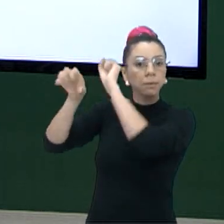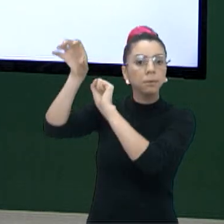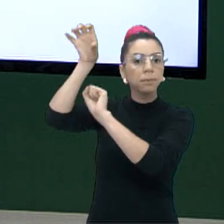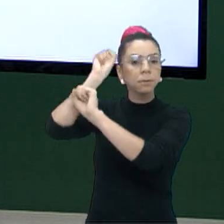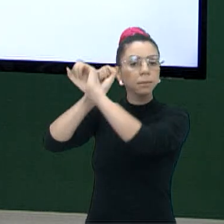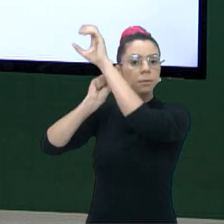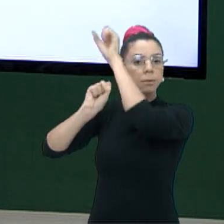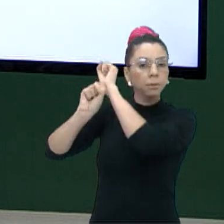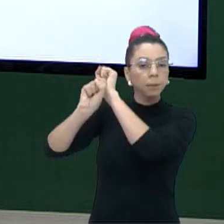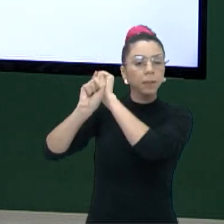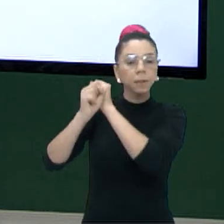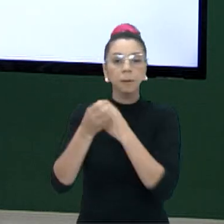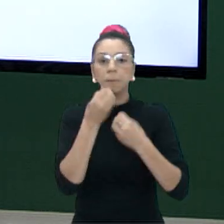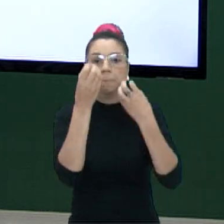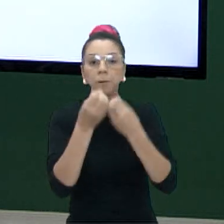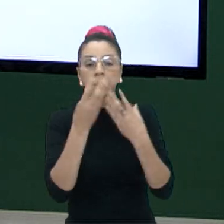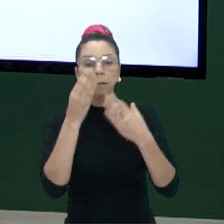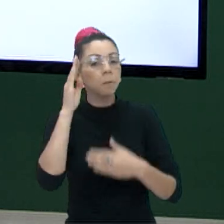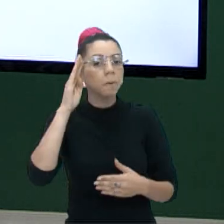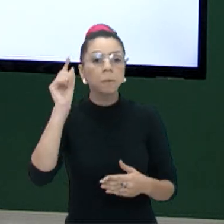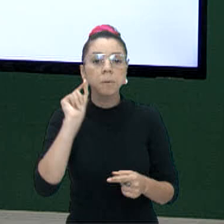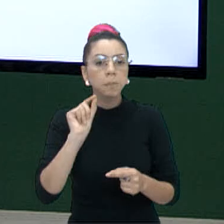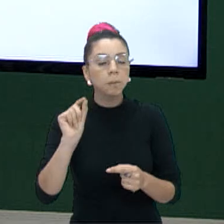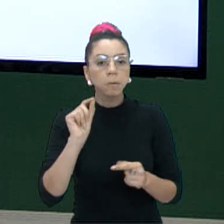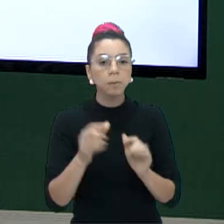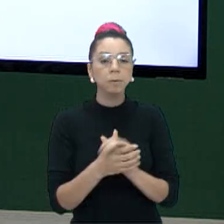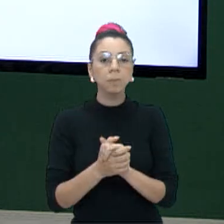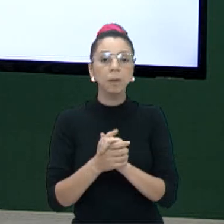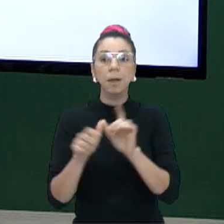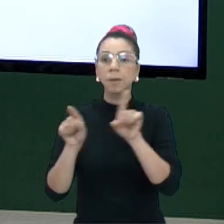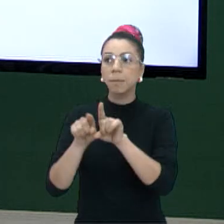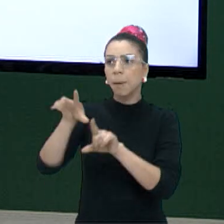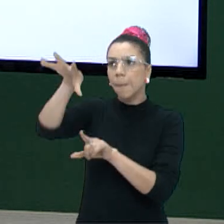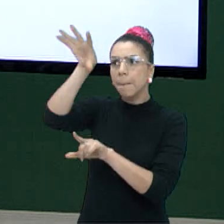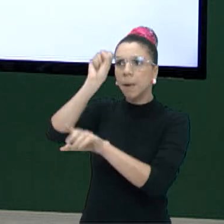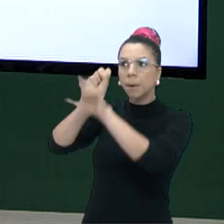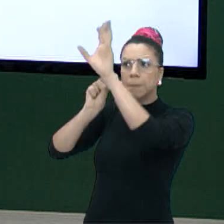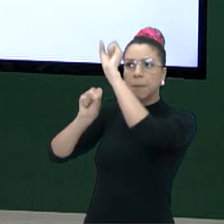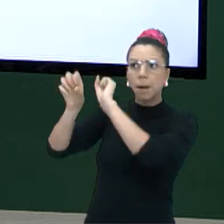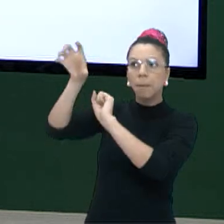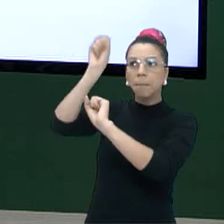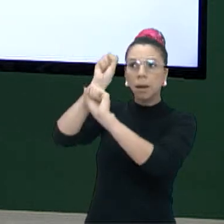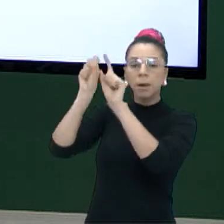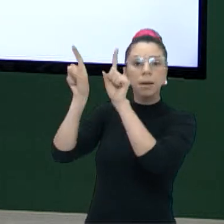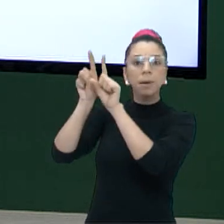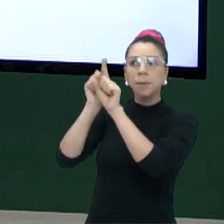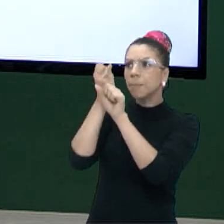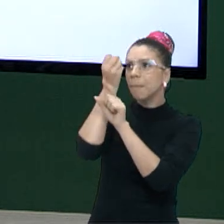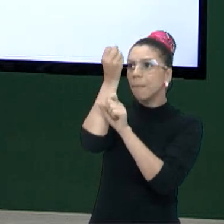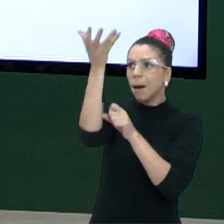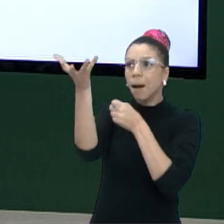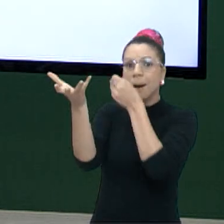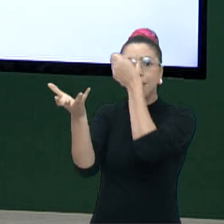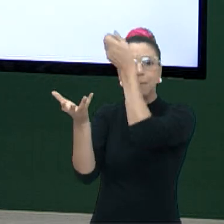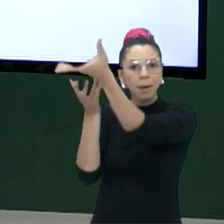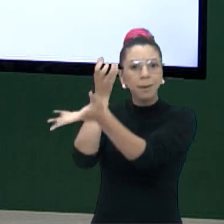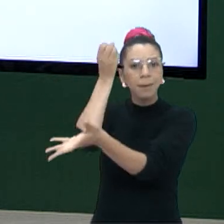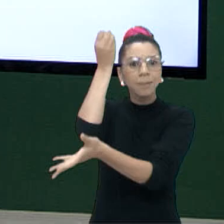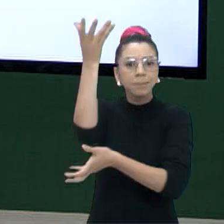está colhendo informações e o principal, gerando informações novas a partir desse colhimento.